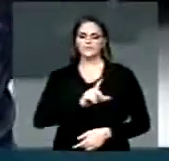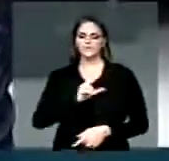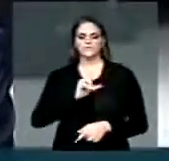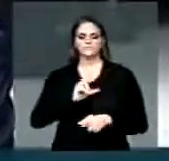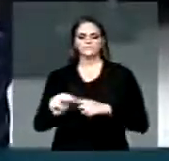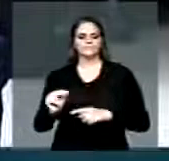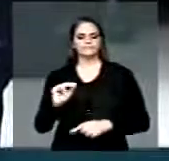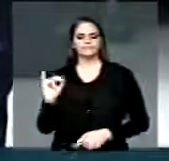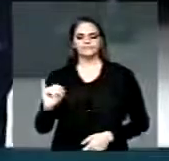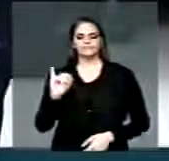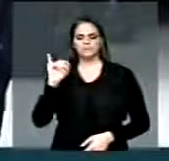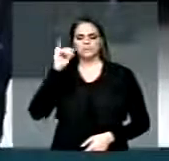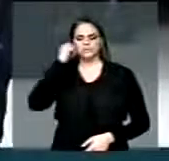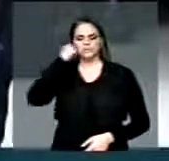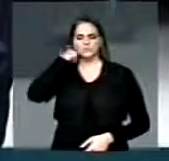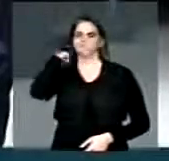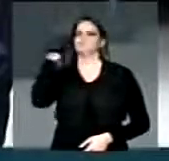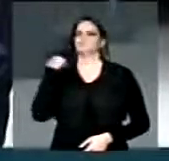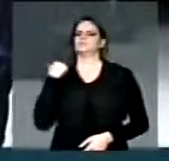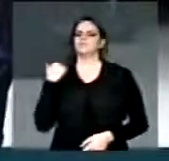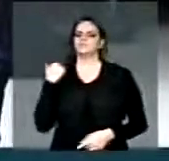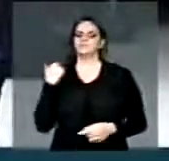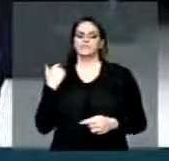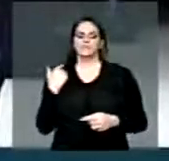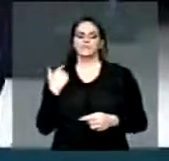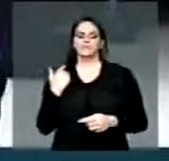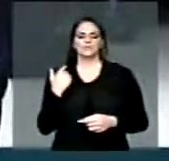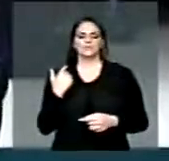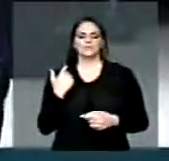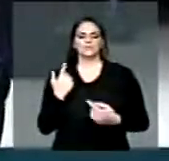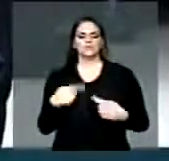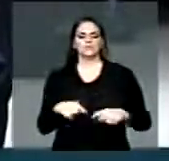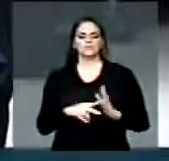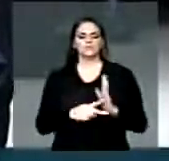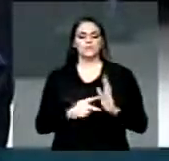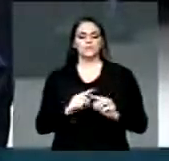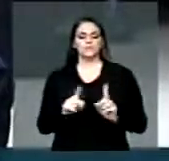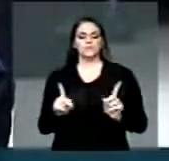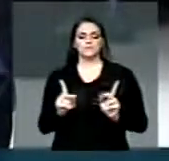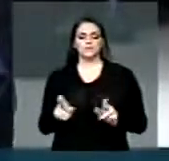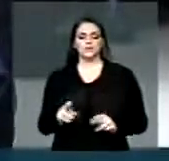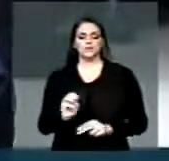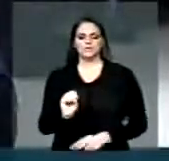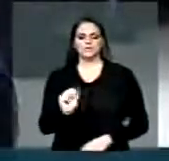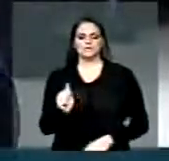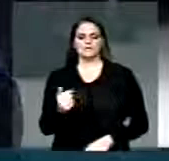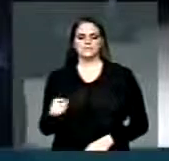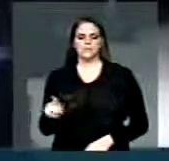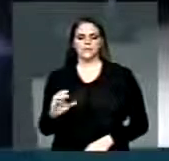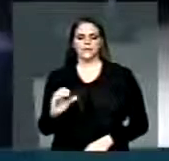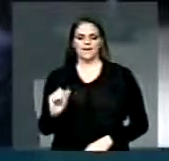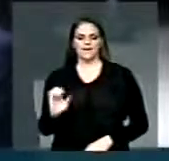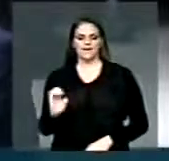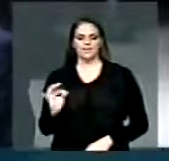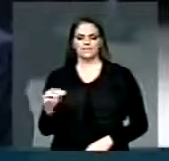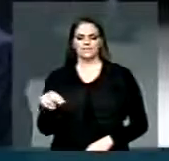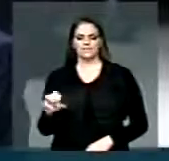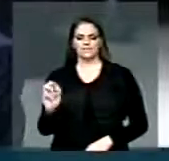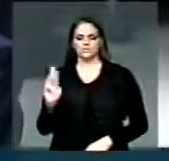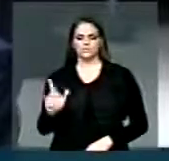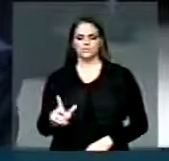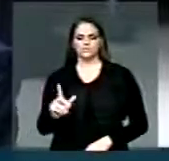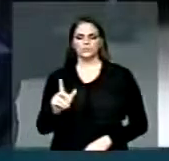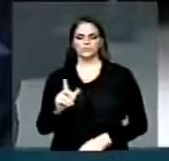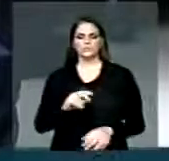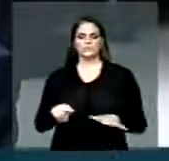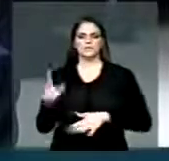vitórias importantes atropelando o sindicato pelego. A mesma coisa aconteceu em São Caetano do Sul na semana passada, onde a greve